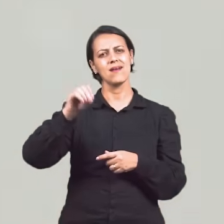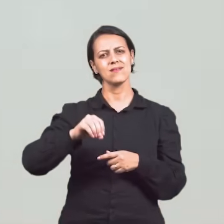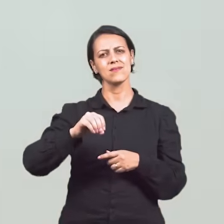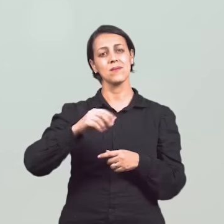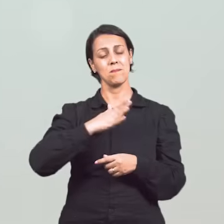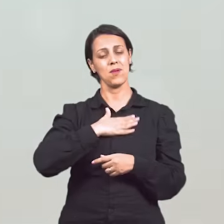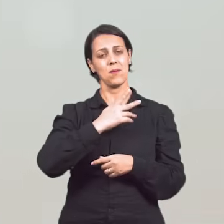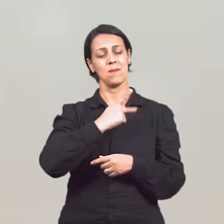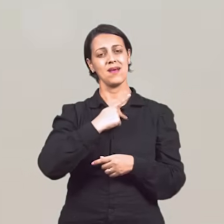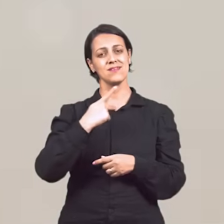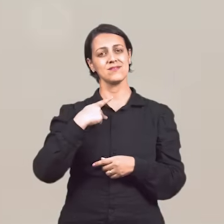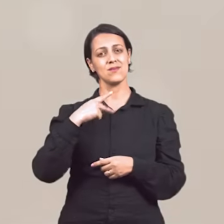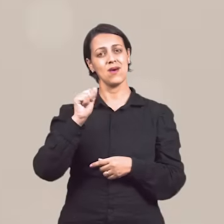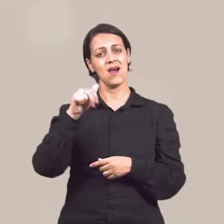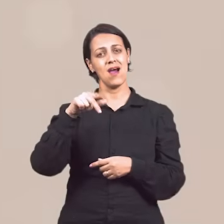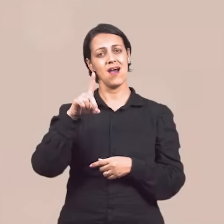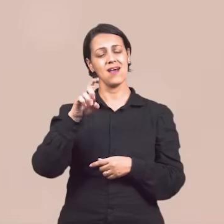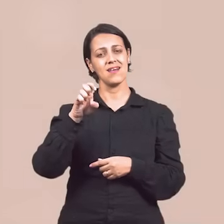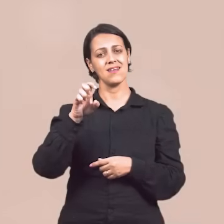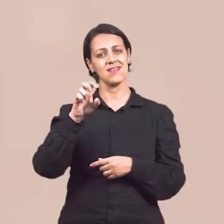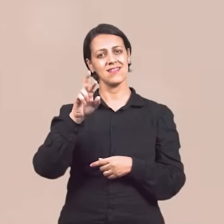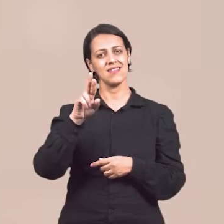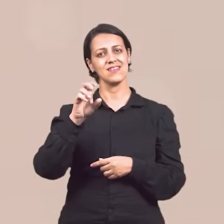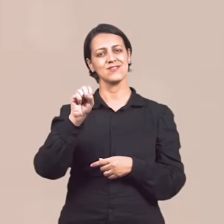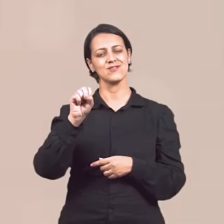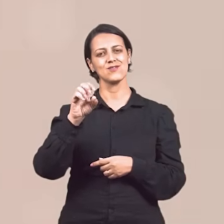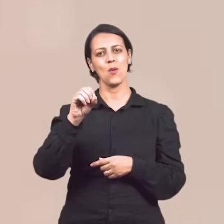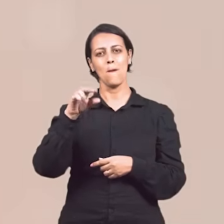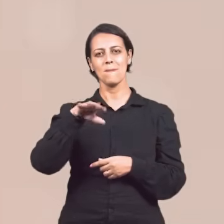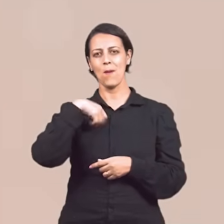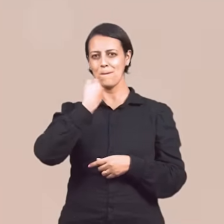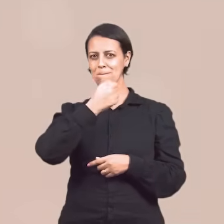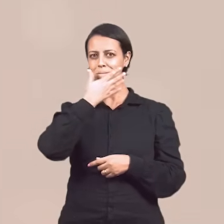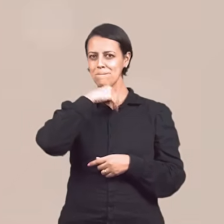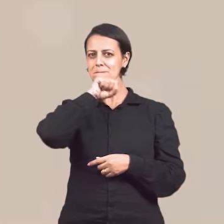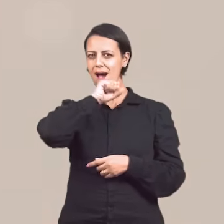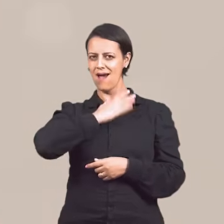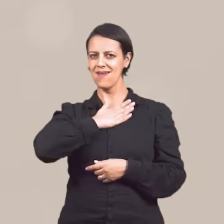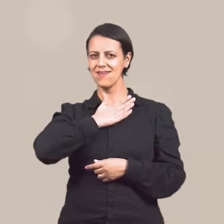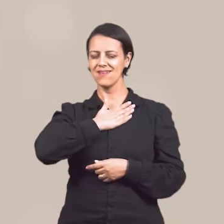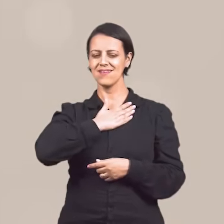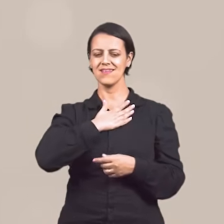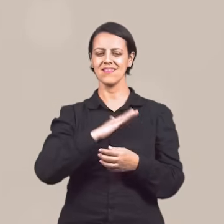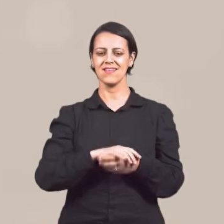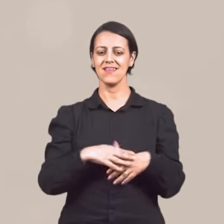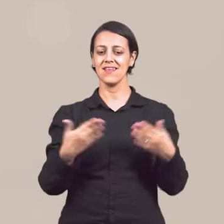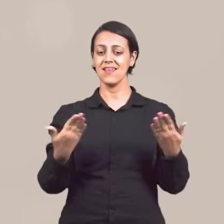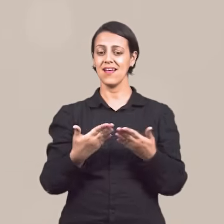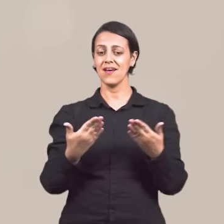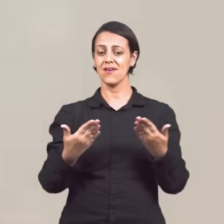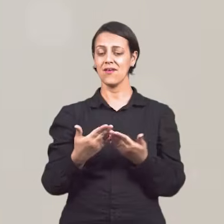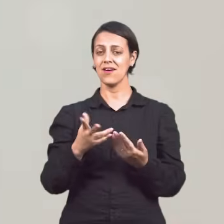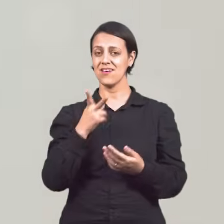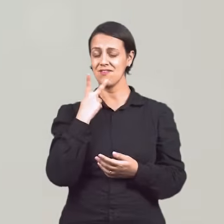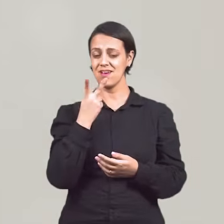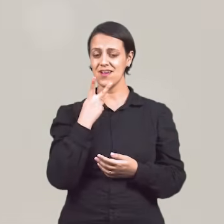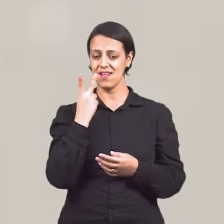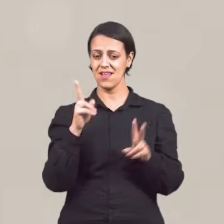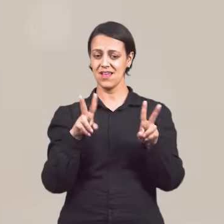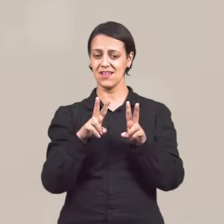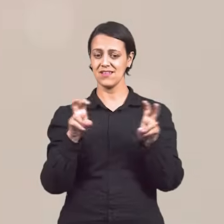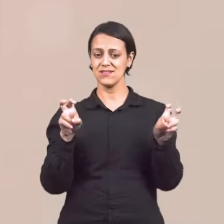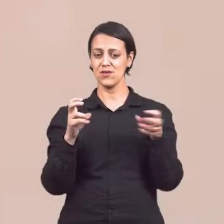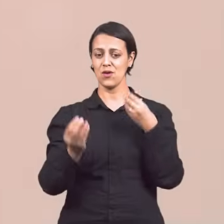é o Anderson, que é o meu pai. E agora vai falar sobre as comunhões